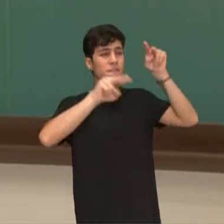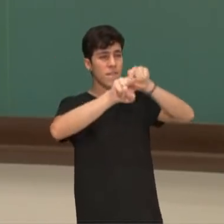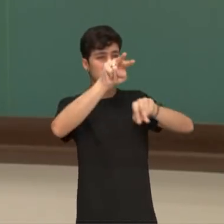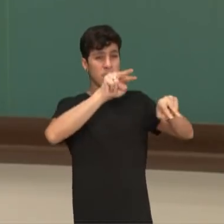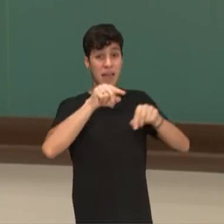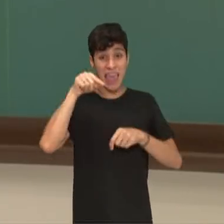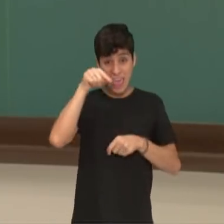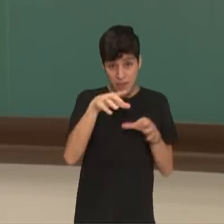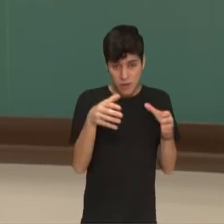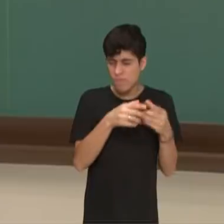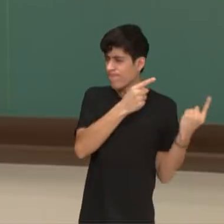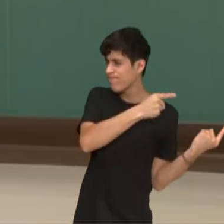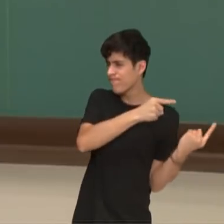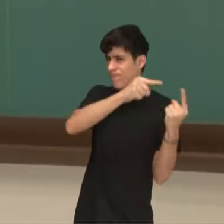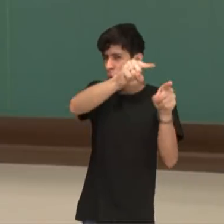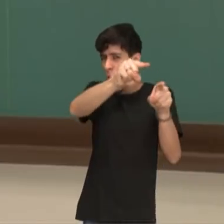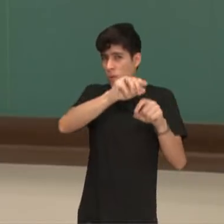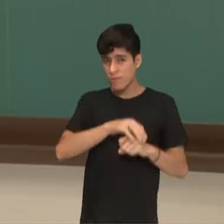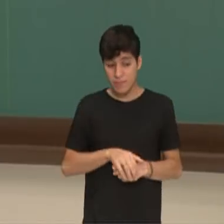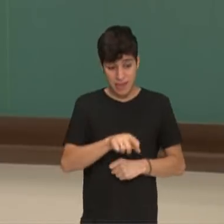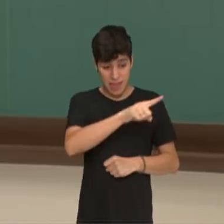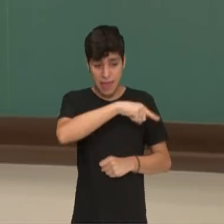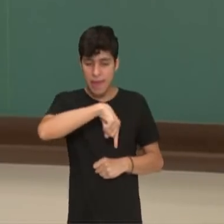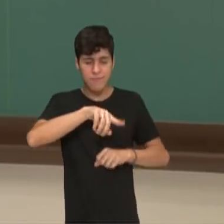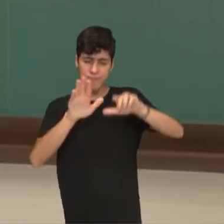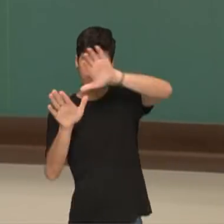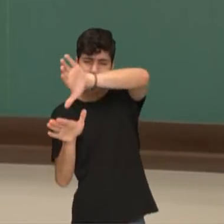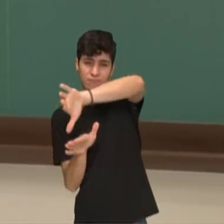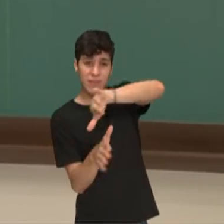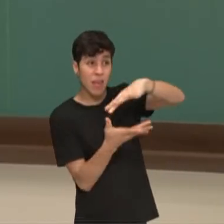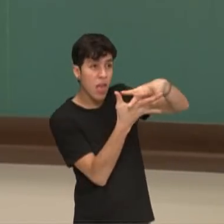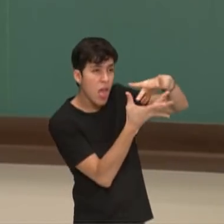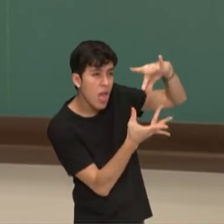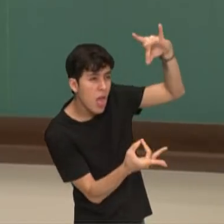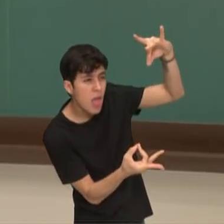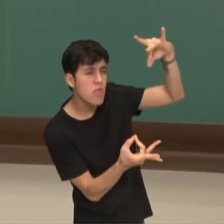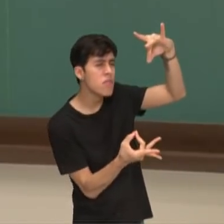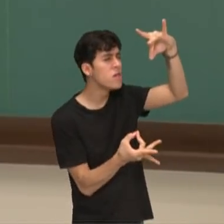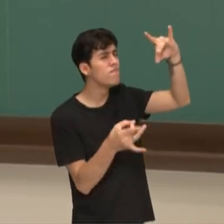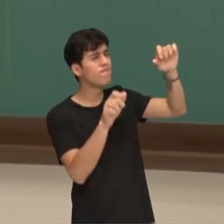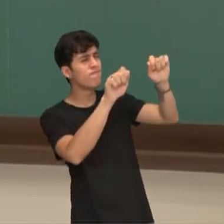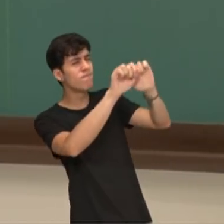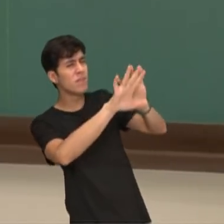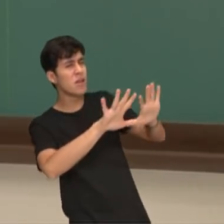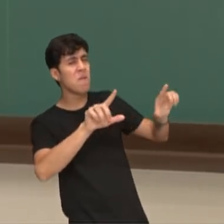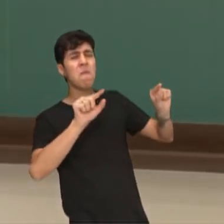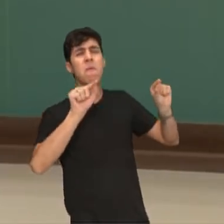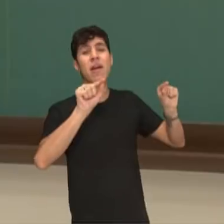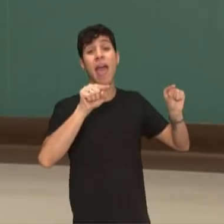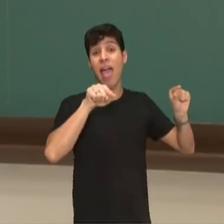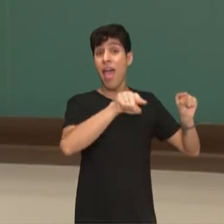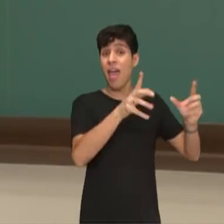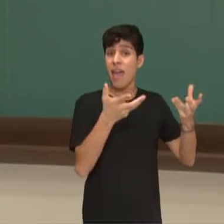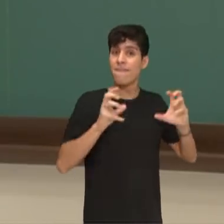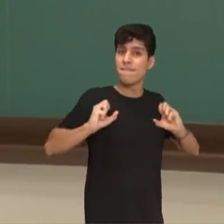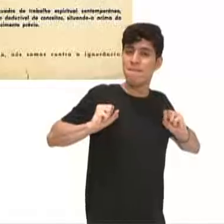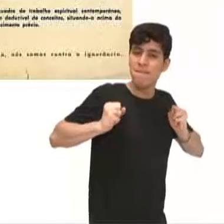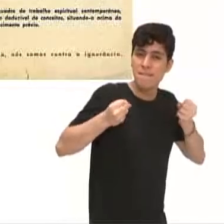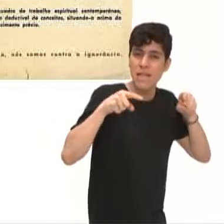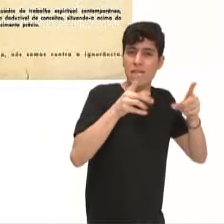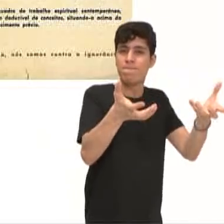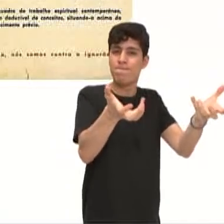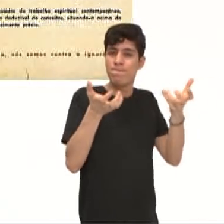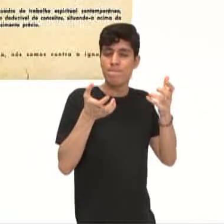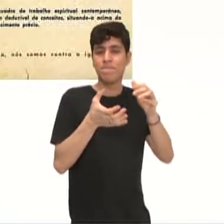contra isso. Ou seja, eles eram a favor do abstrato, aquilo que você olha e não entende o que está sendo representado. Ok?